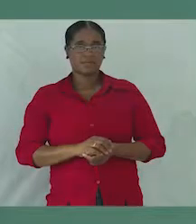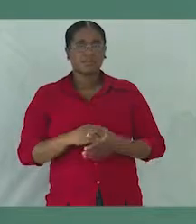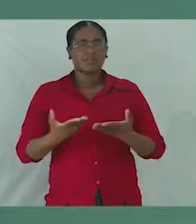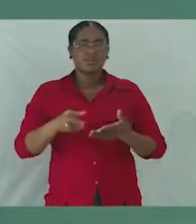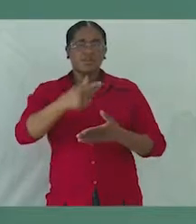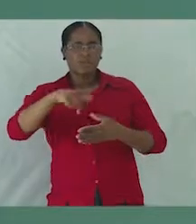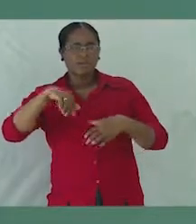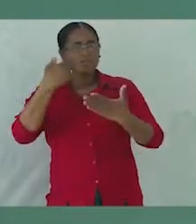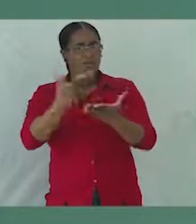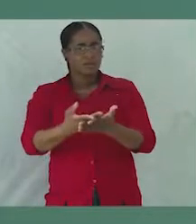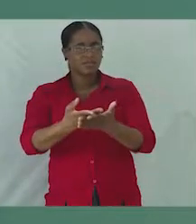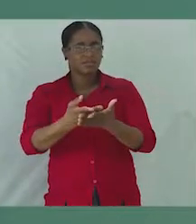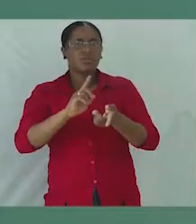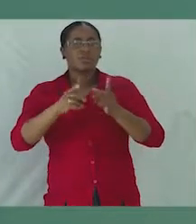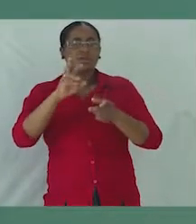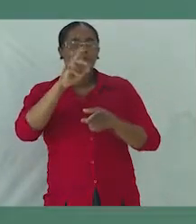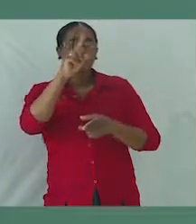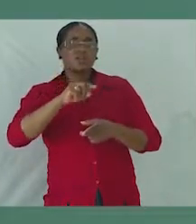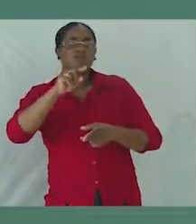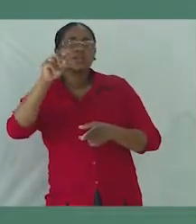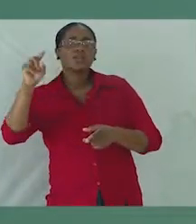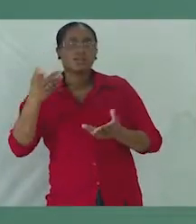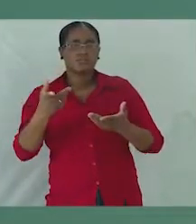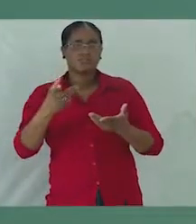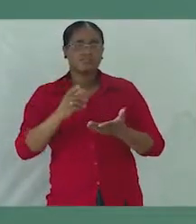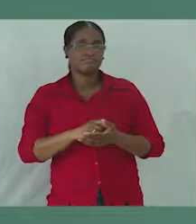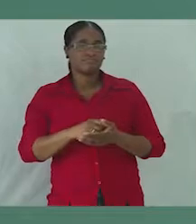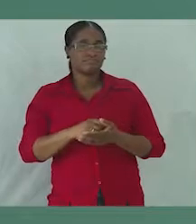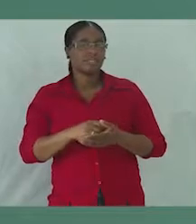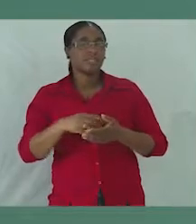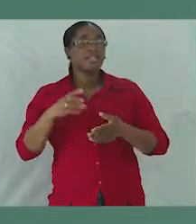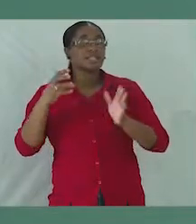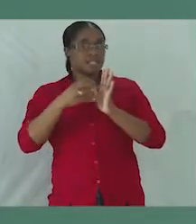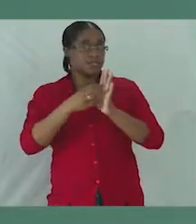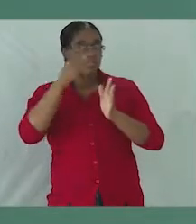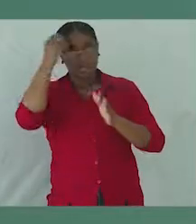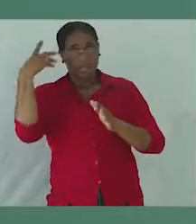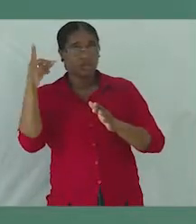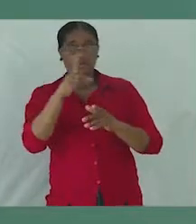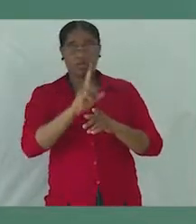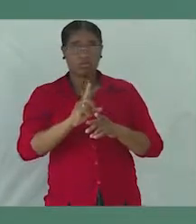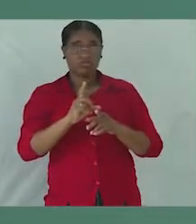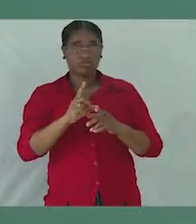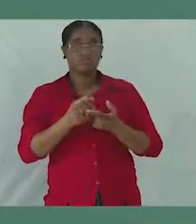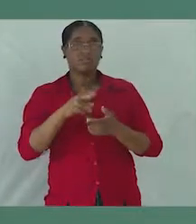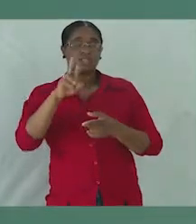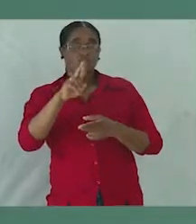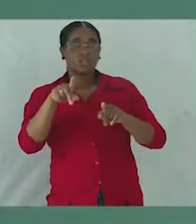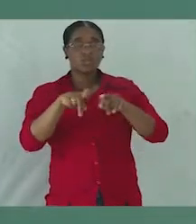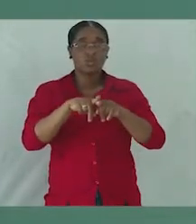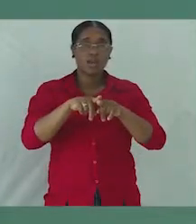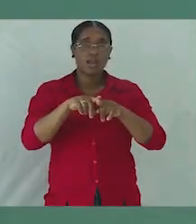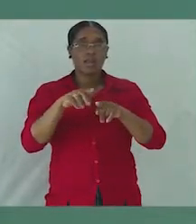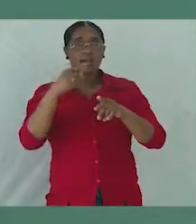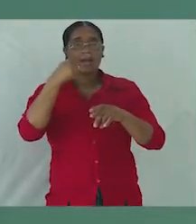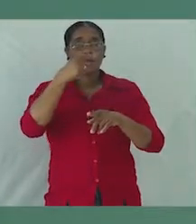vamos aplicar a definição da raiz quadrada. Símbolo de equivalência, não esquecer nunca. Ok? X é igual a mais ou